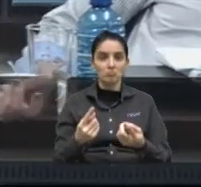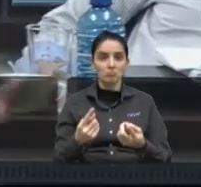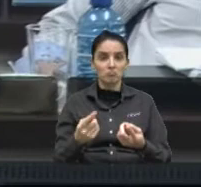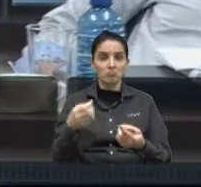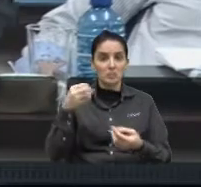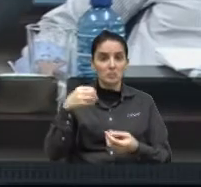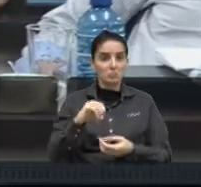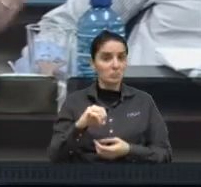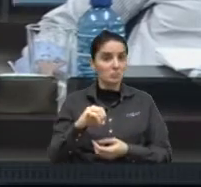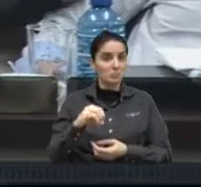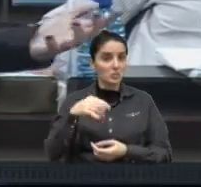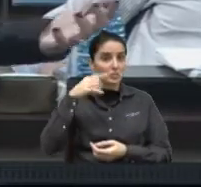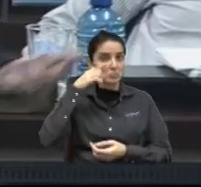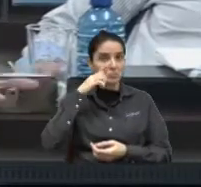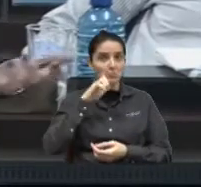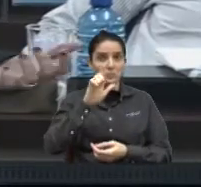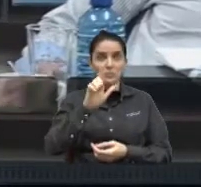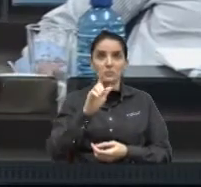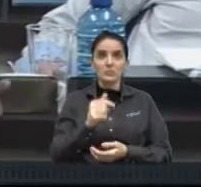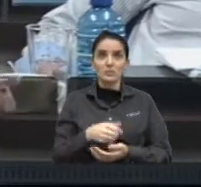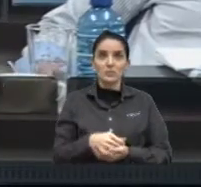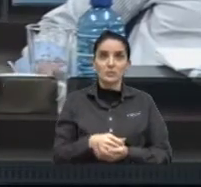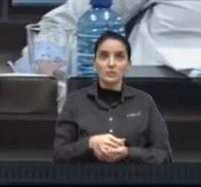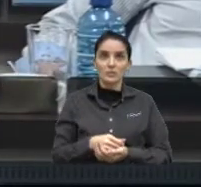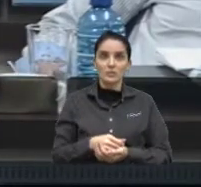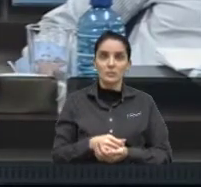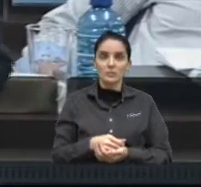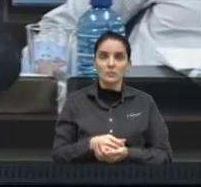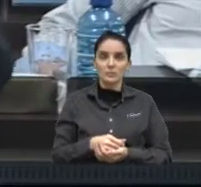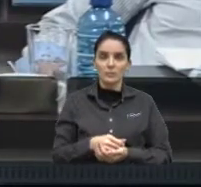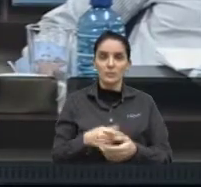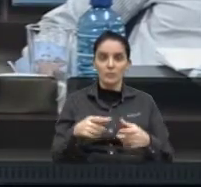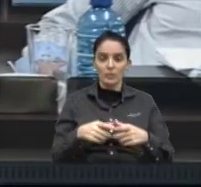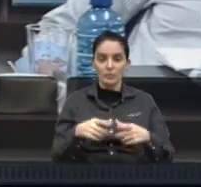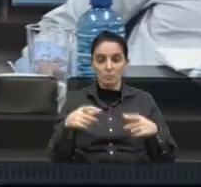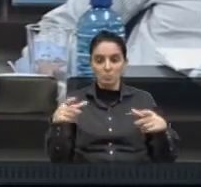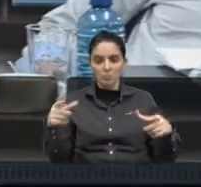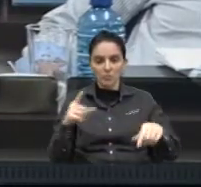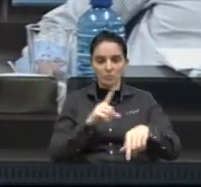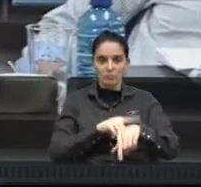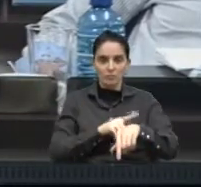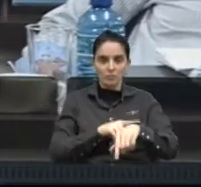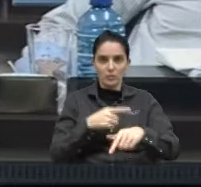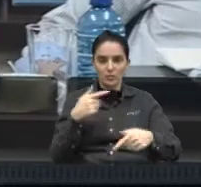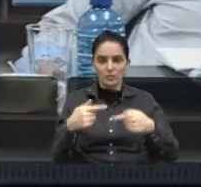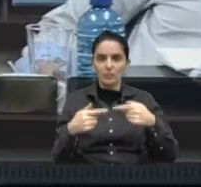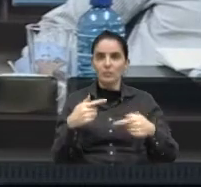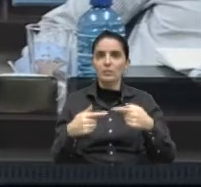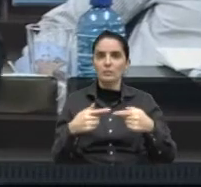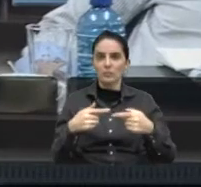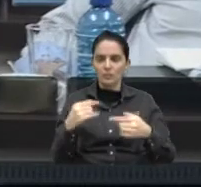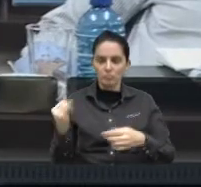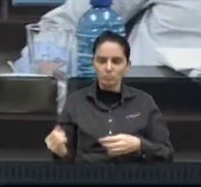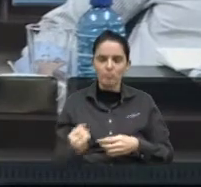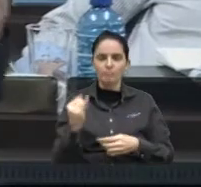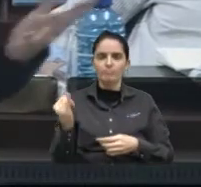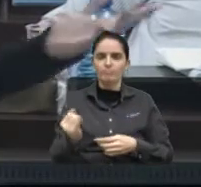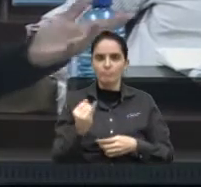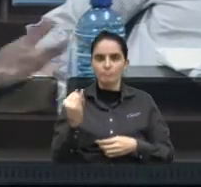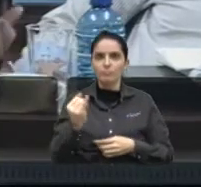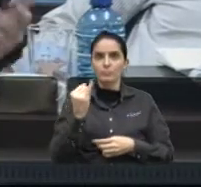até dar vazão a essa discussão então ampliar o tempo do debate é de extrema importância